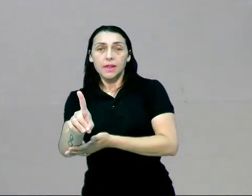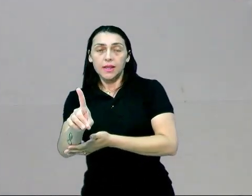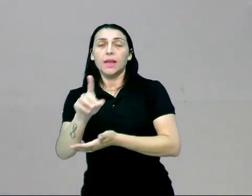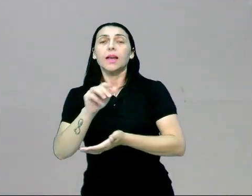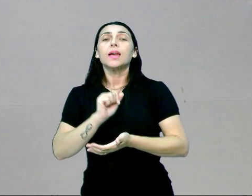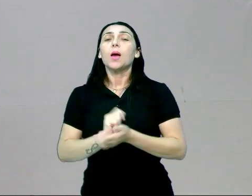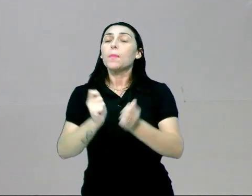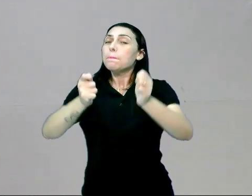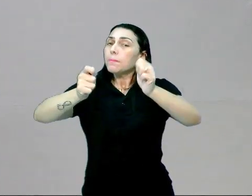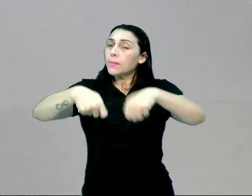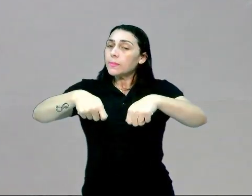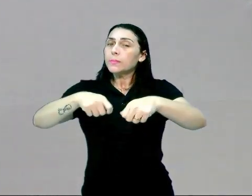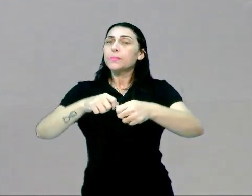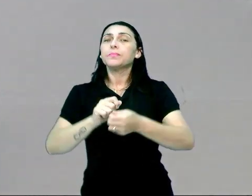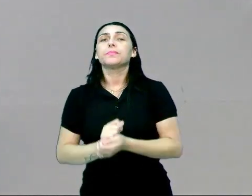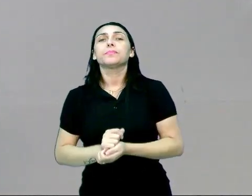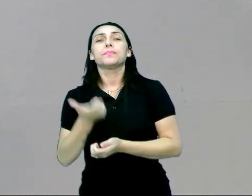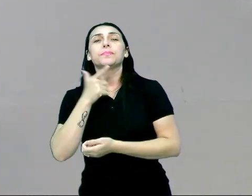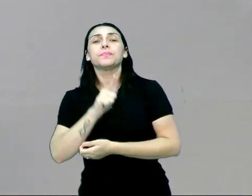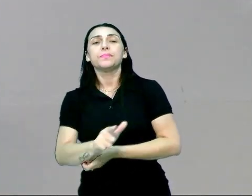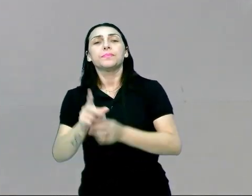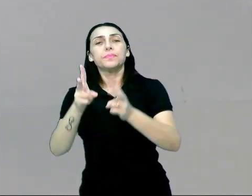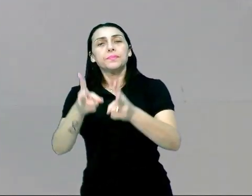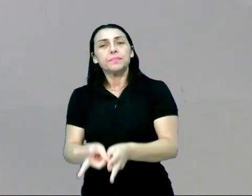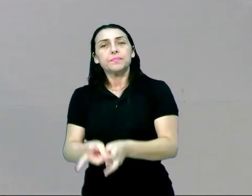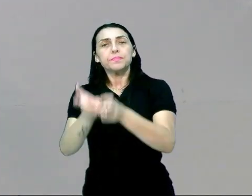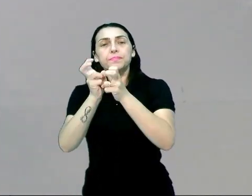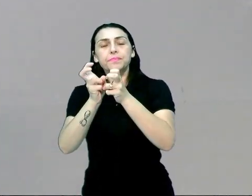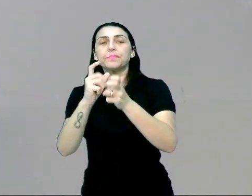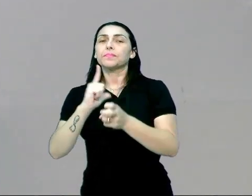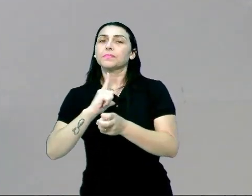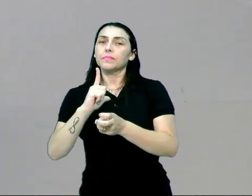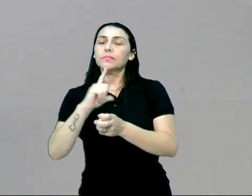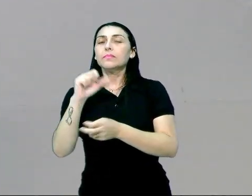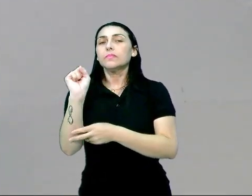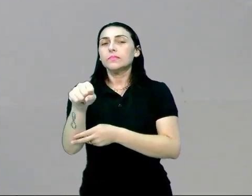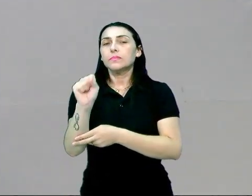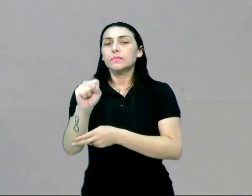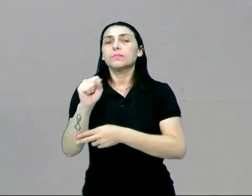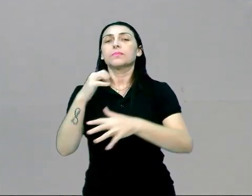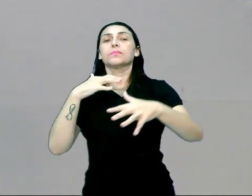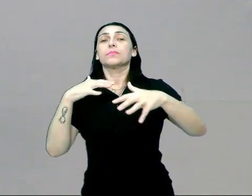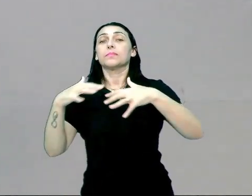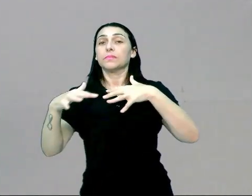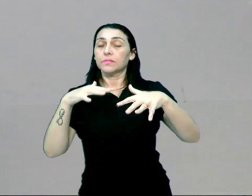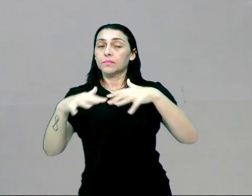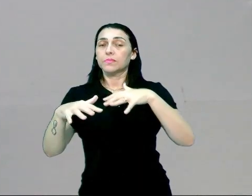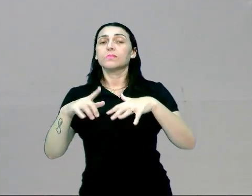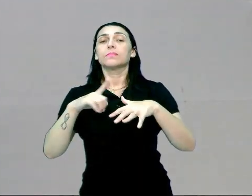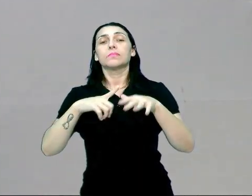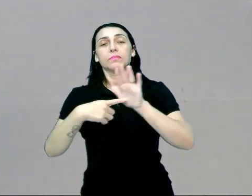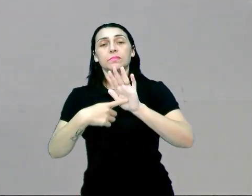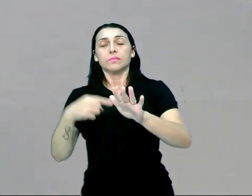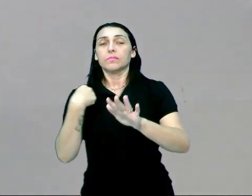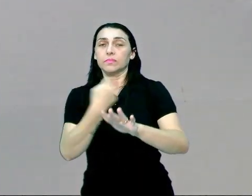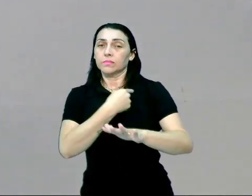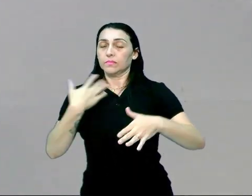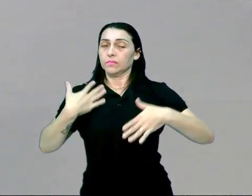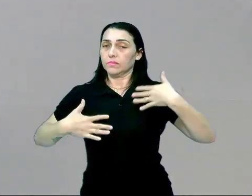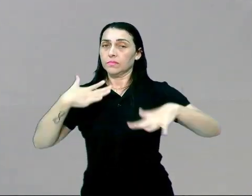dessas possibilidades, então a gente consegue perceber que existe sim mecanismos para que a gente bote nosso corpo em